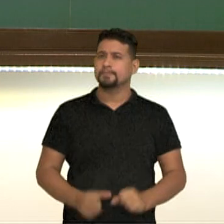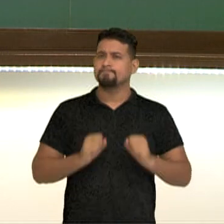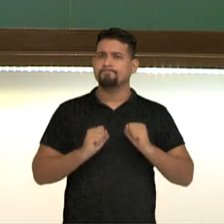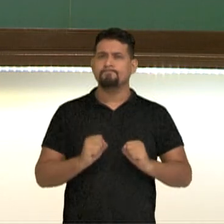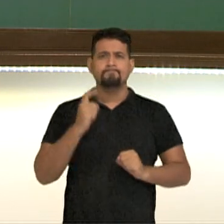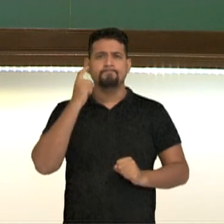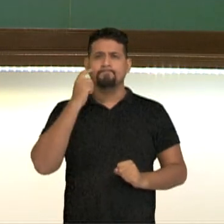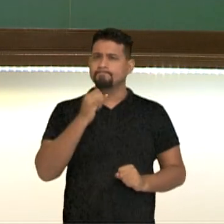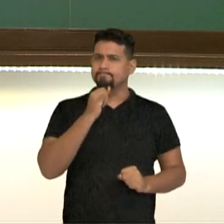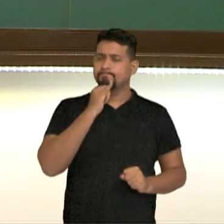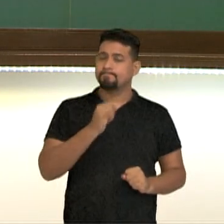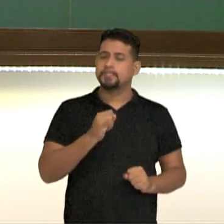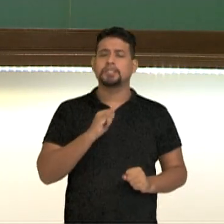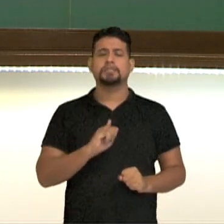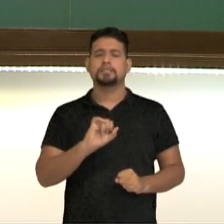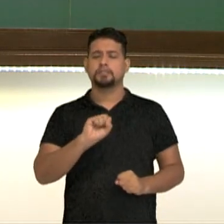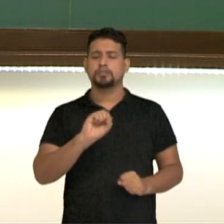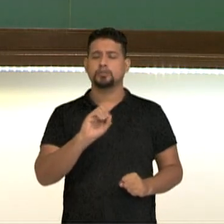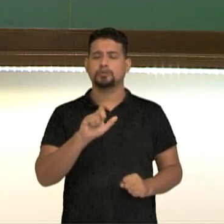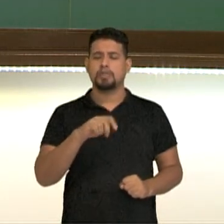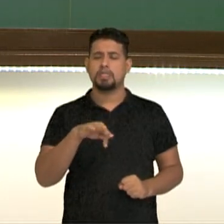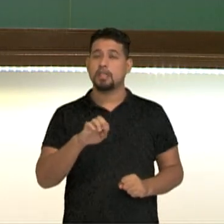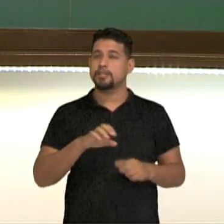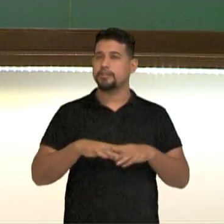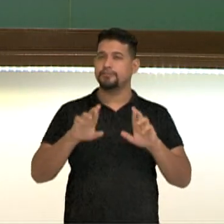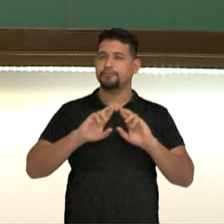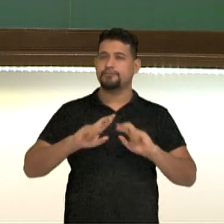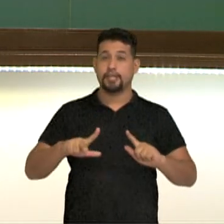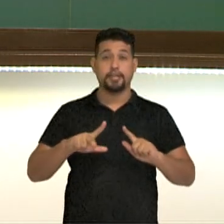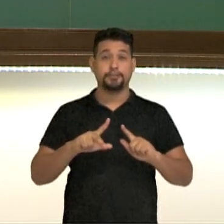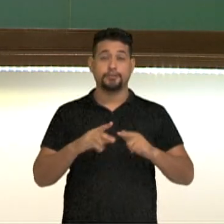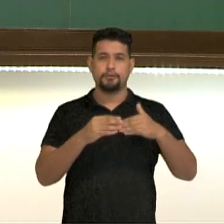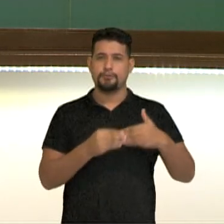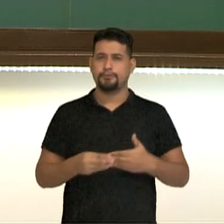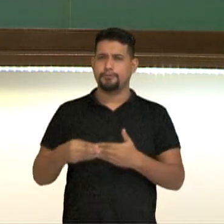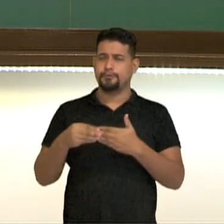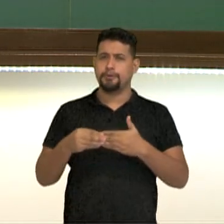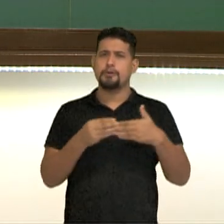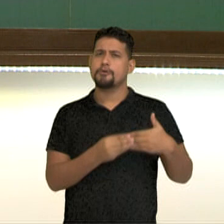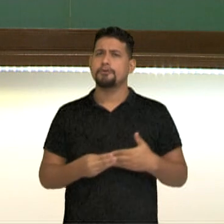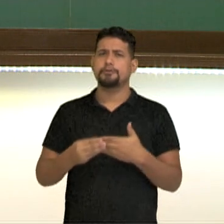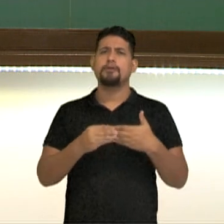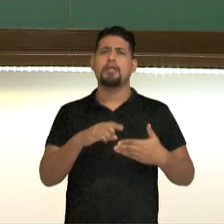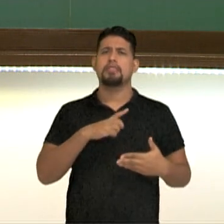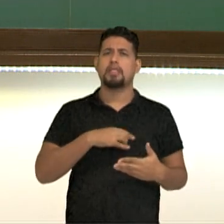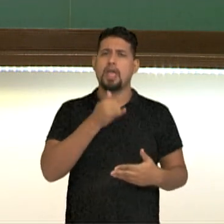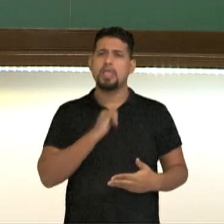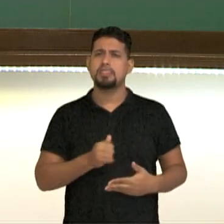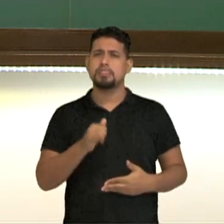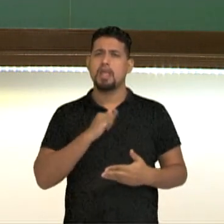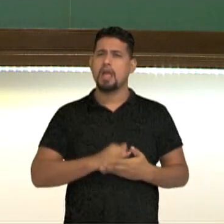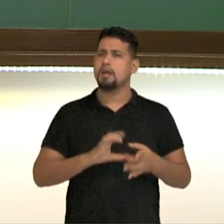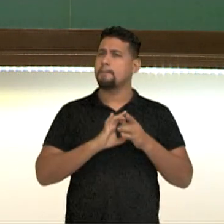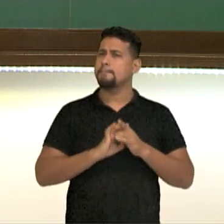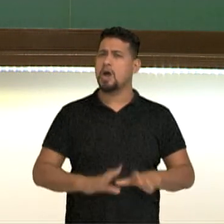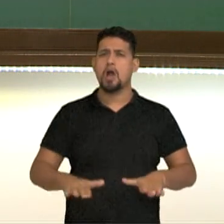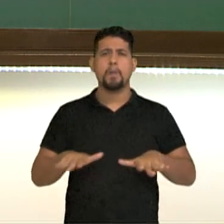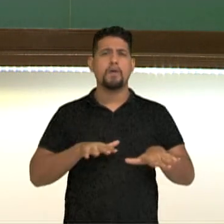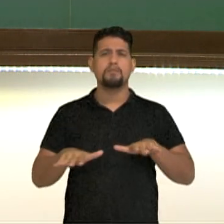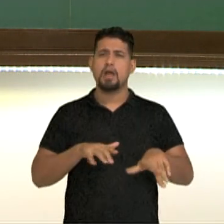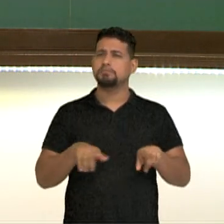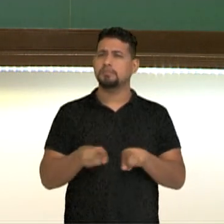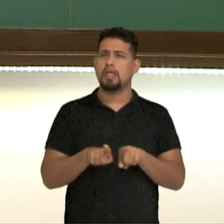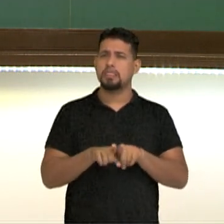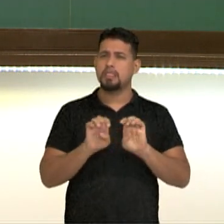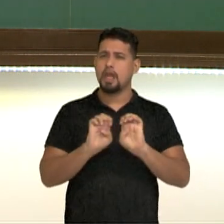pensar assim, o isolante ele é o oposto do condutor. Se o condutor possui elétrons com liberdade de movimento na sua